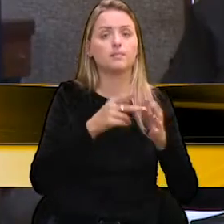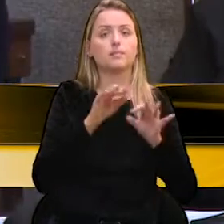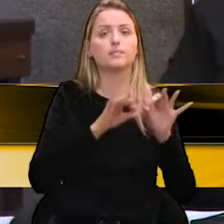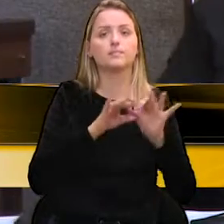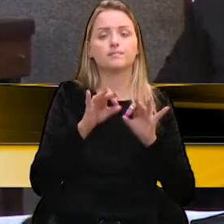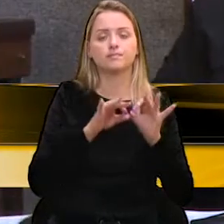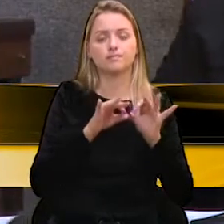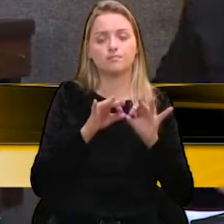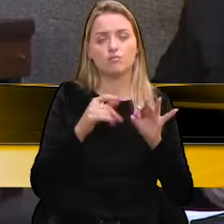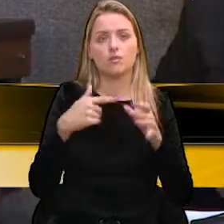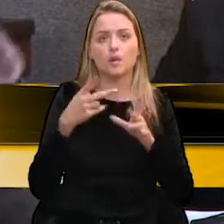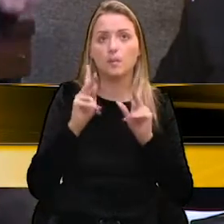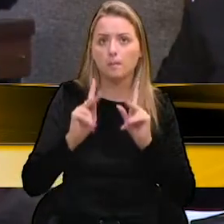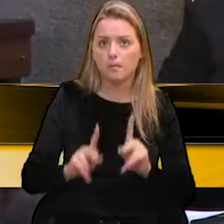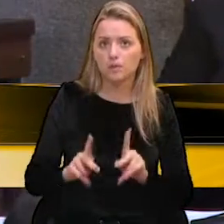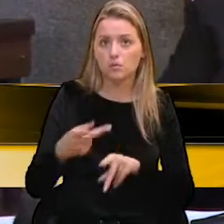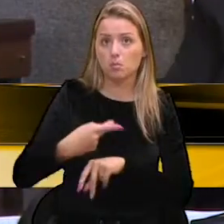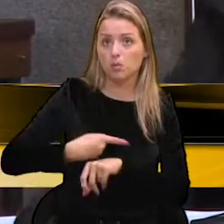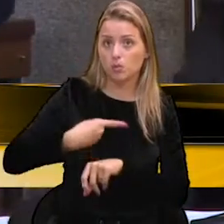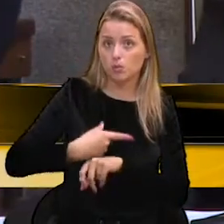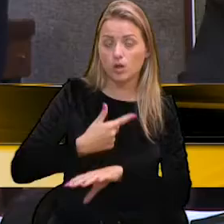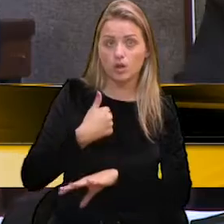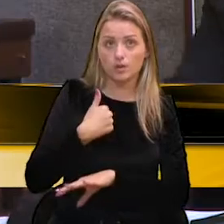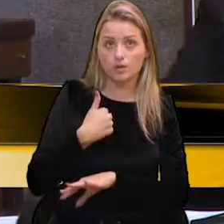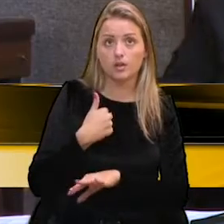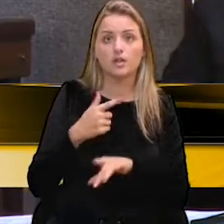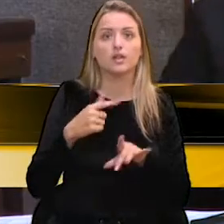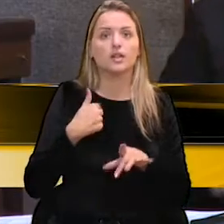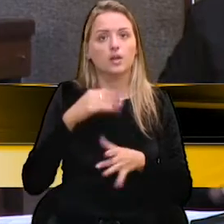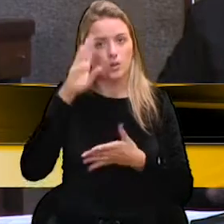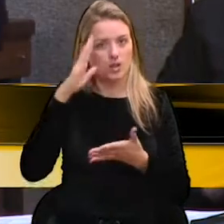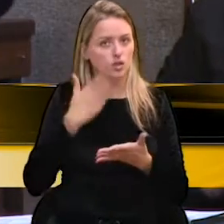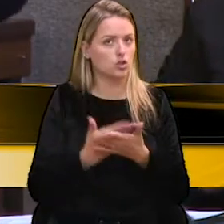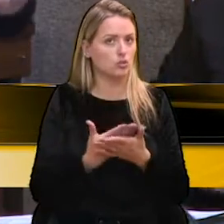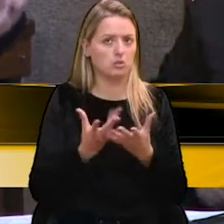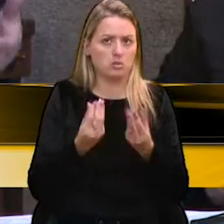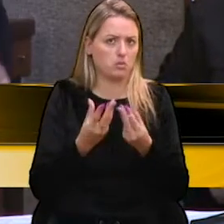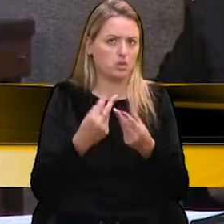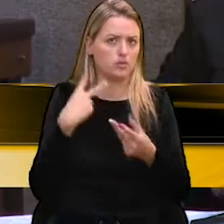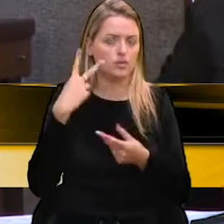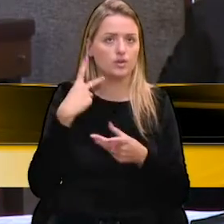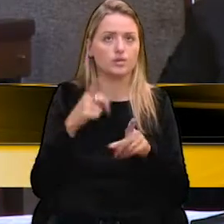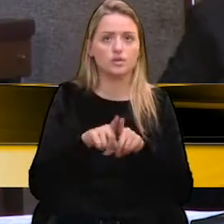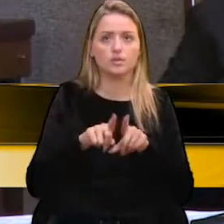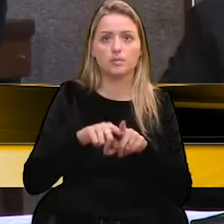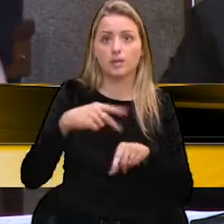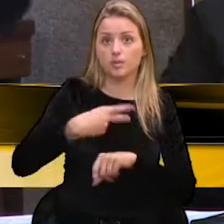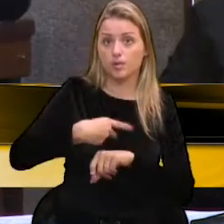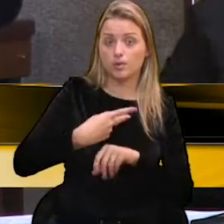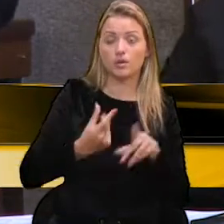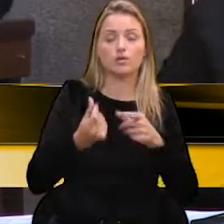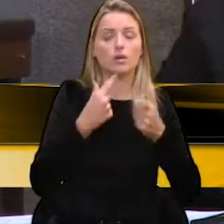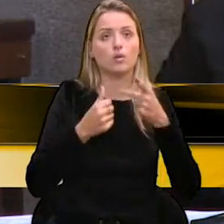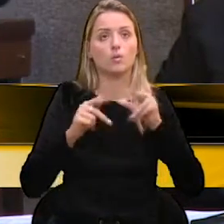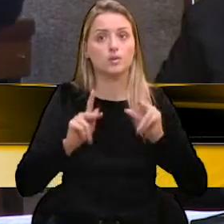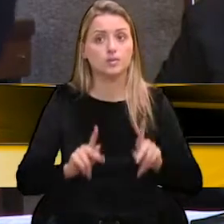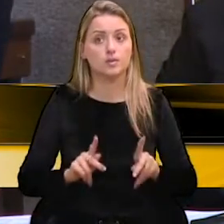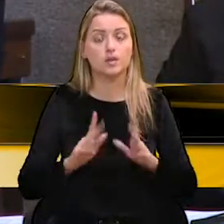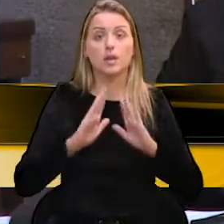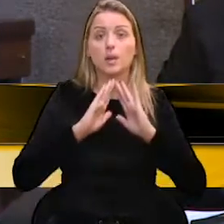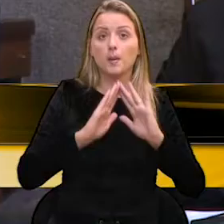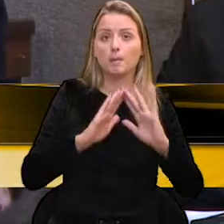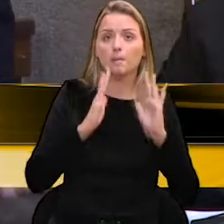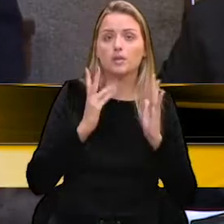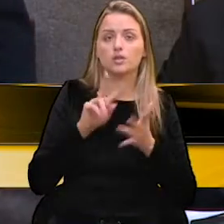fui procurado por muitas pessoas, acredito que muitos vereadores aqui também já foram procurados por algumas pessoas, pedindo um projeto